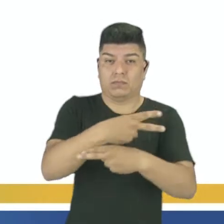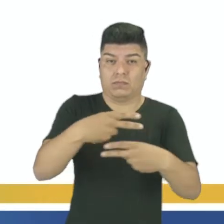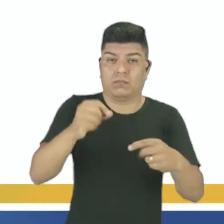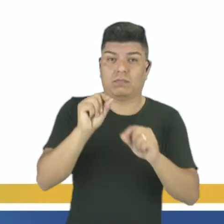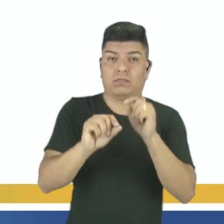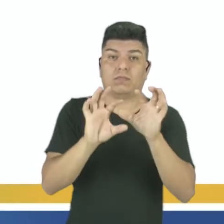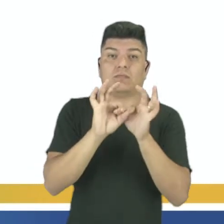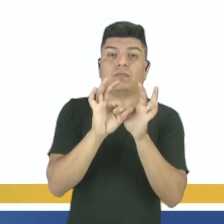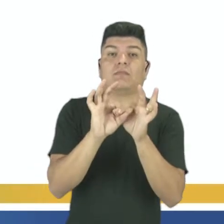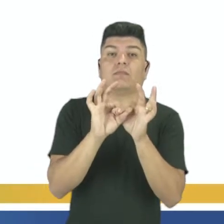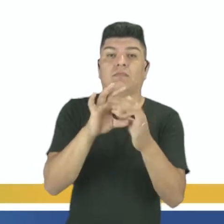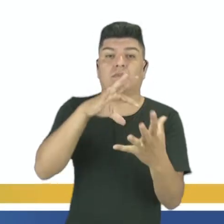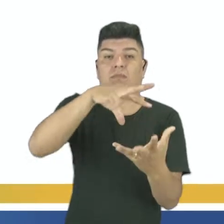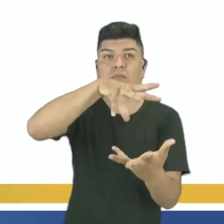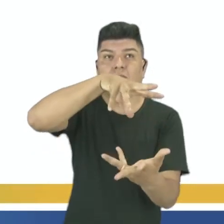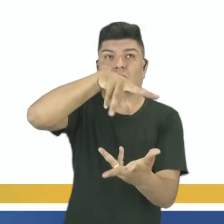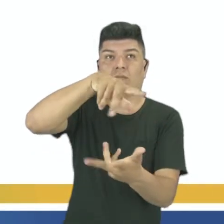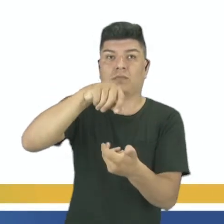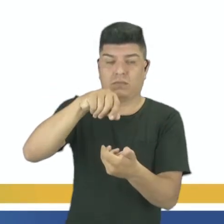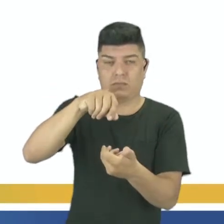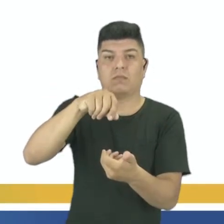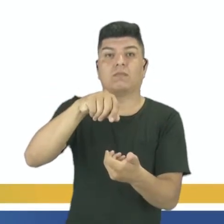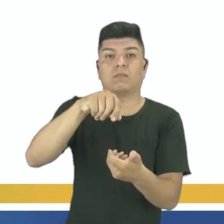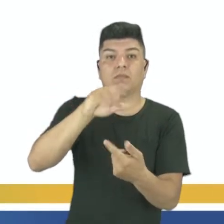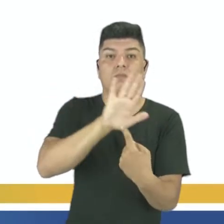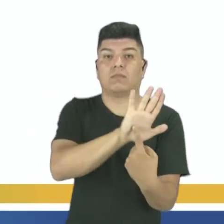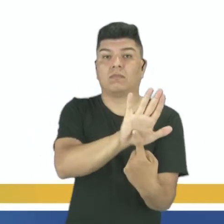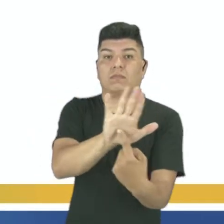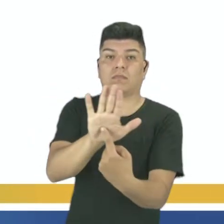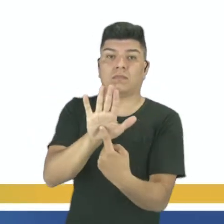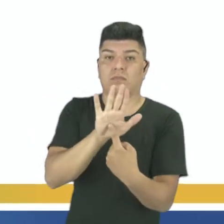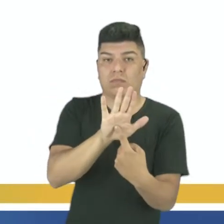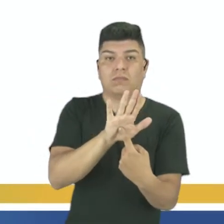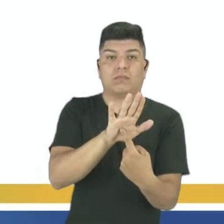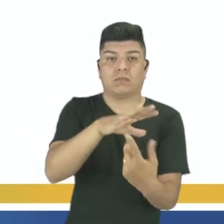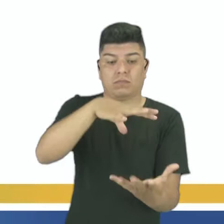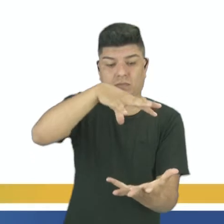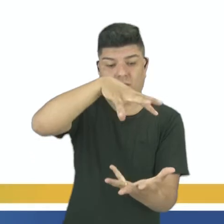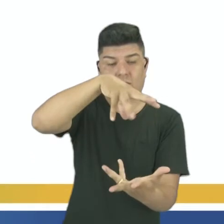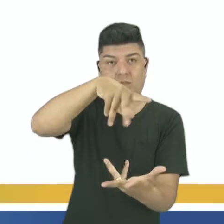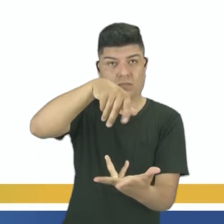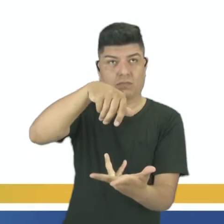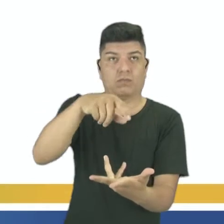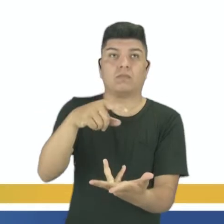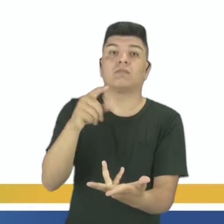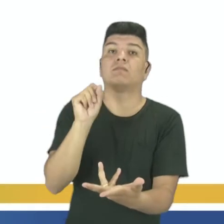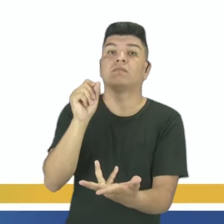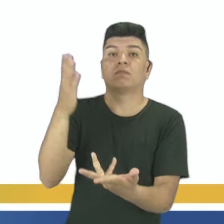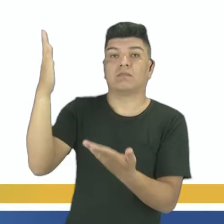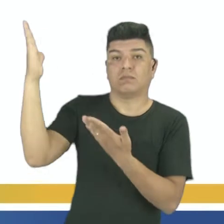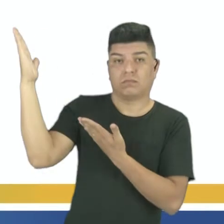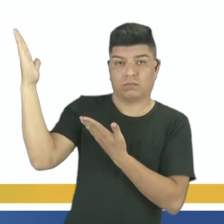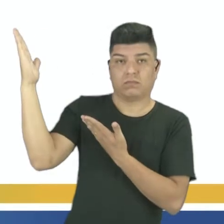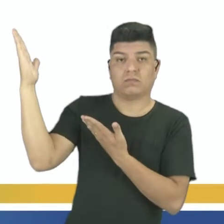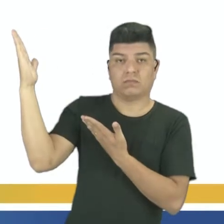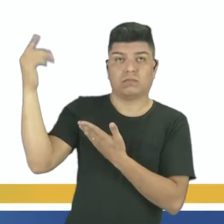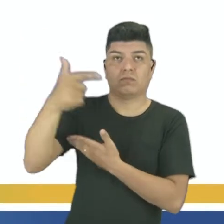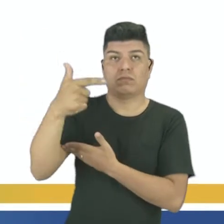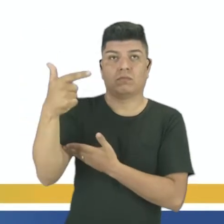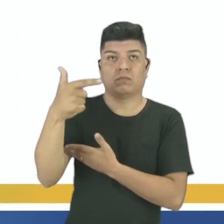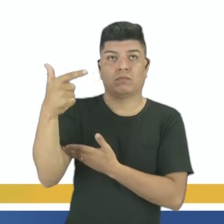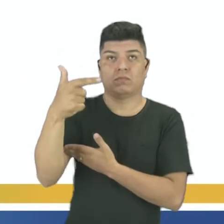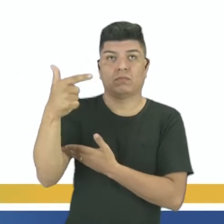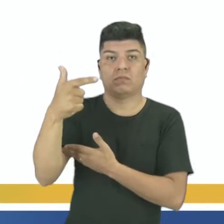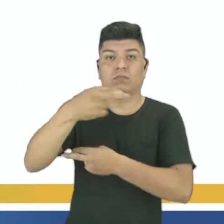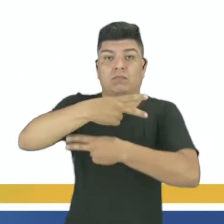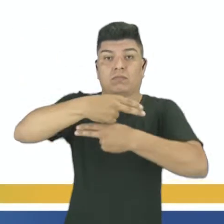estão conectando o mundo que está apresentado pelo globo ao centro. Na segunda imagem, além